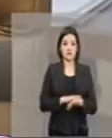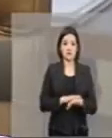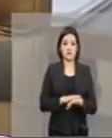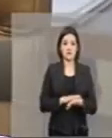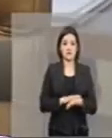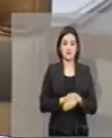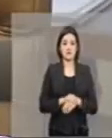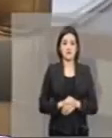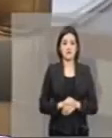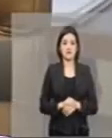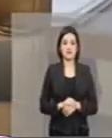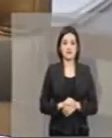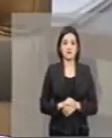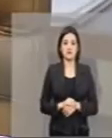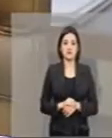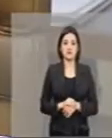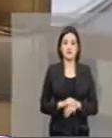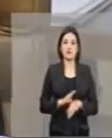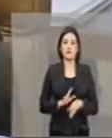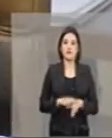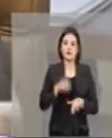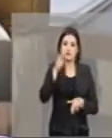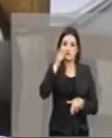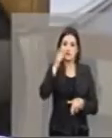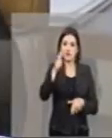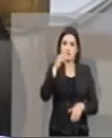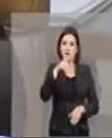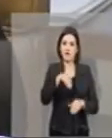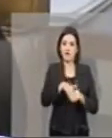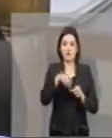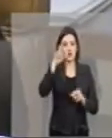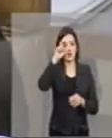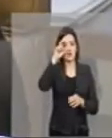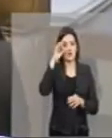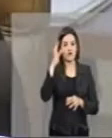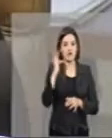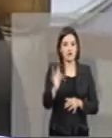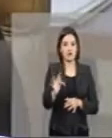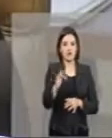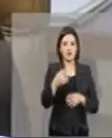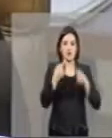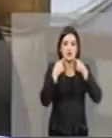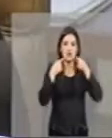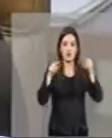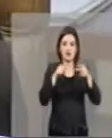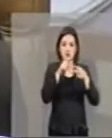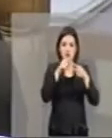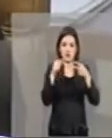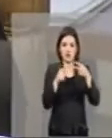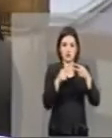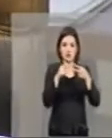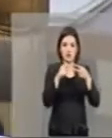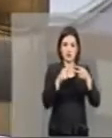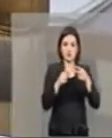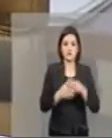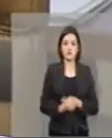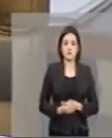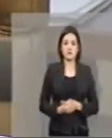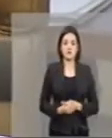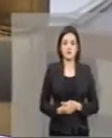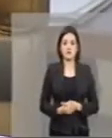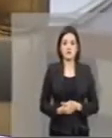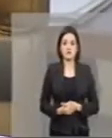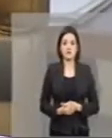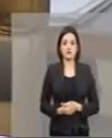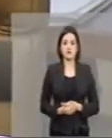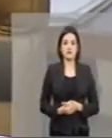atento ao voto do ministro Edson Fachin na reclamação e na ação cautelar sob sua relatoria, considerei,